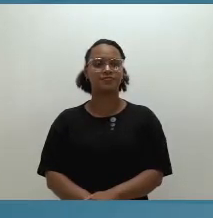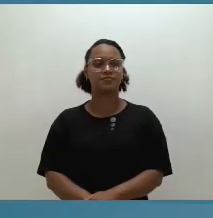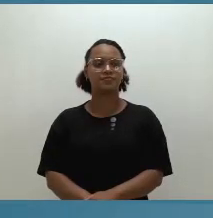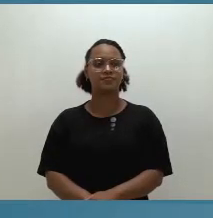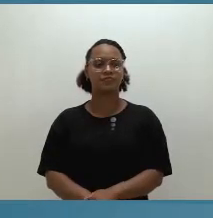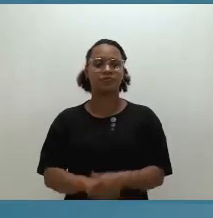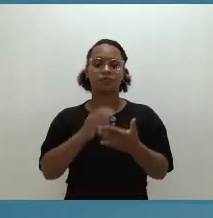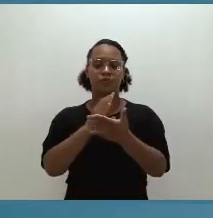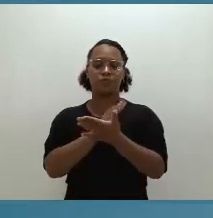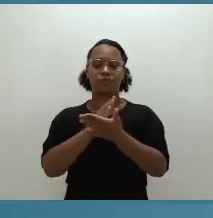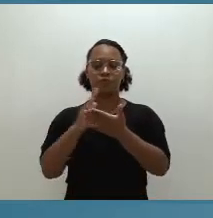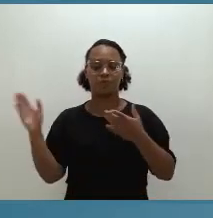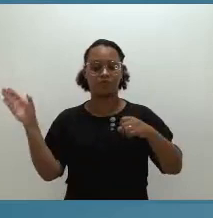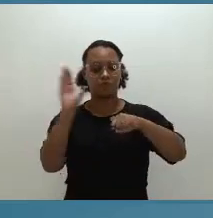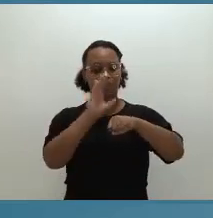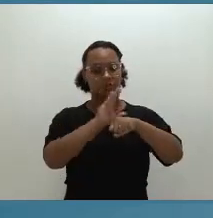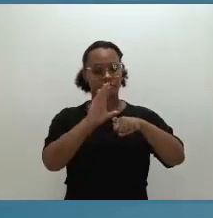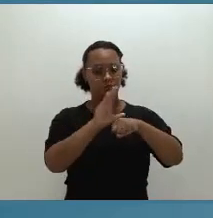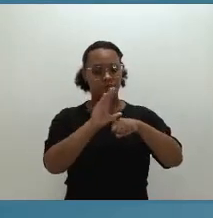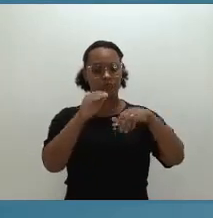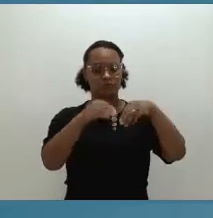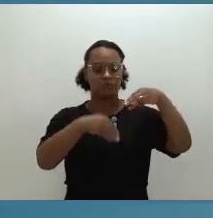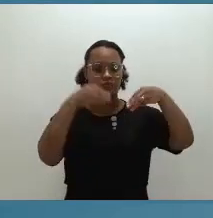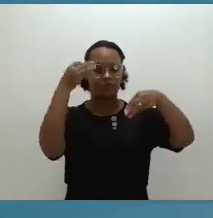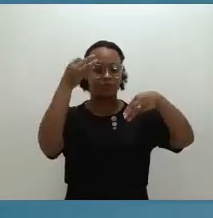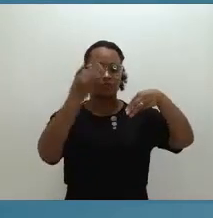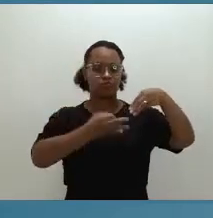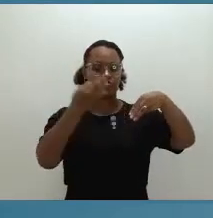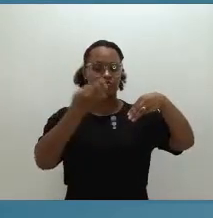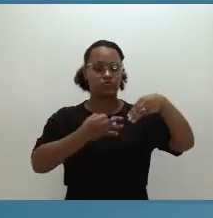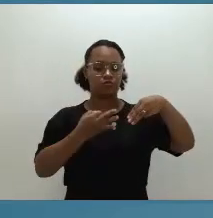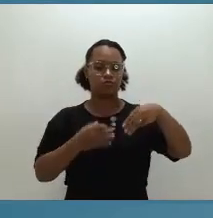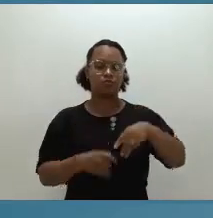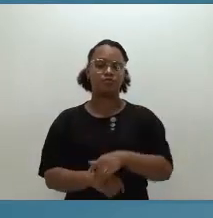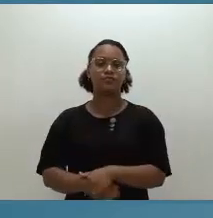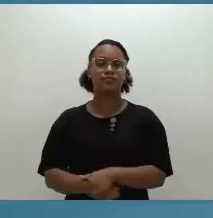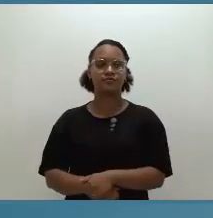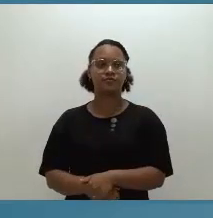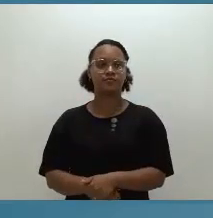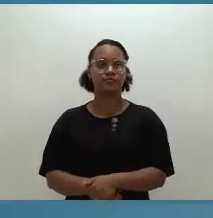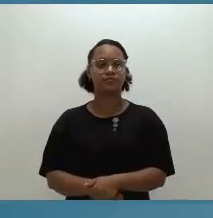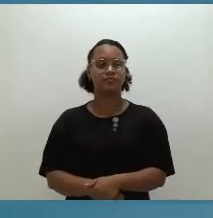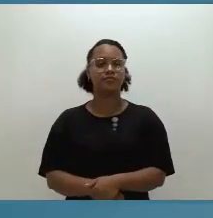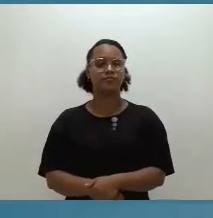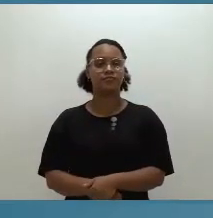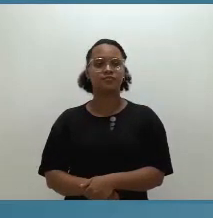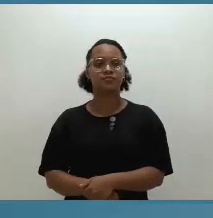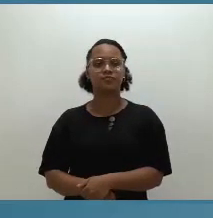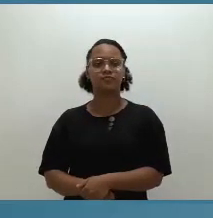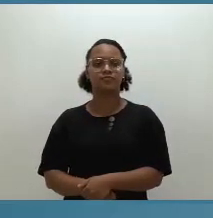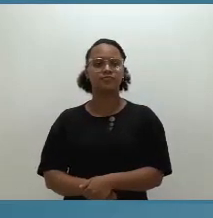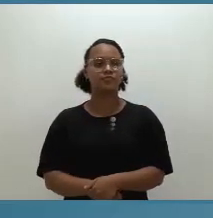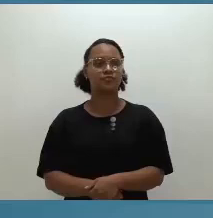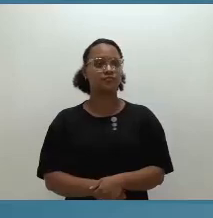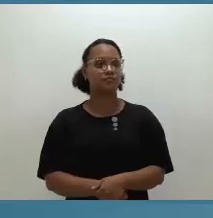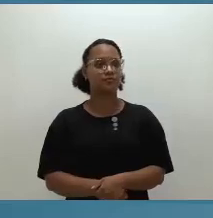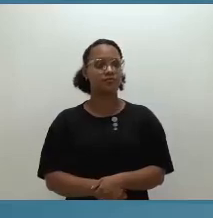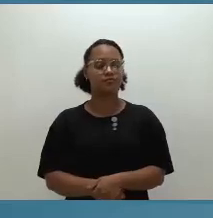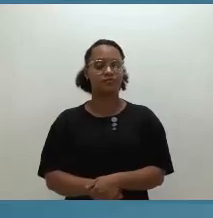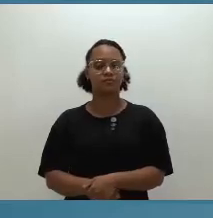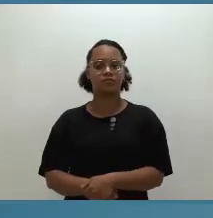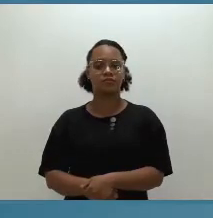Conselho da Magistratura. E digo, inclusive, que não aceitei a participar